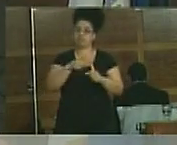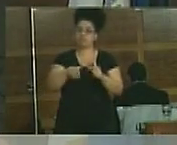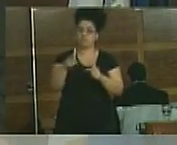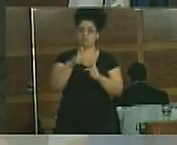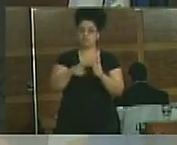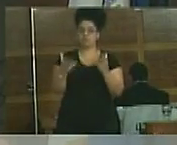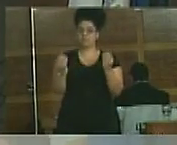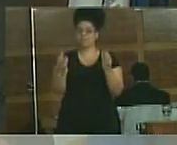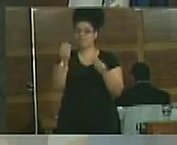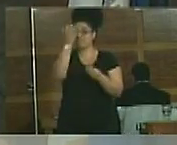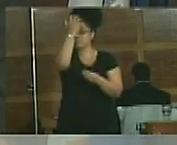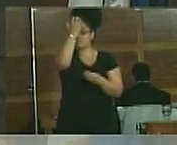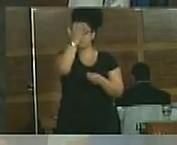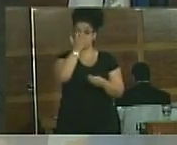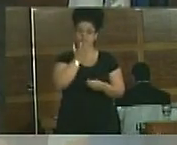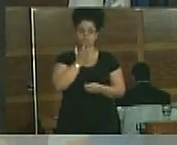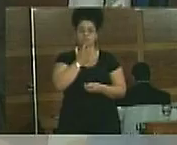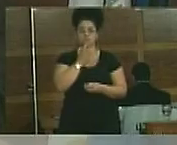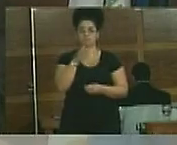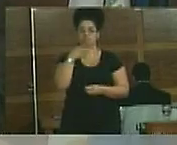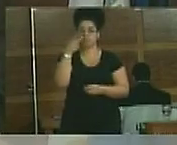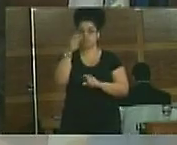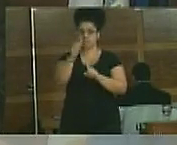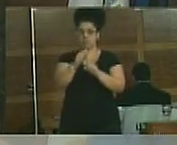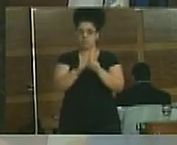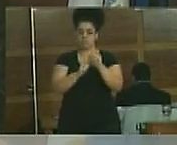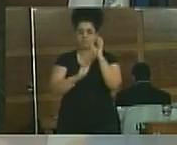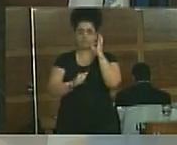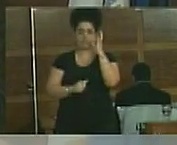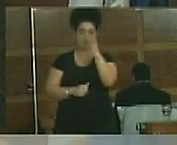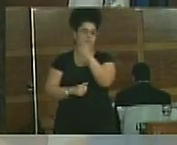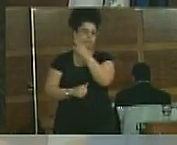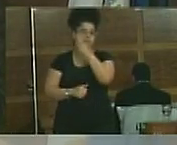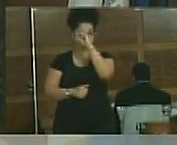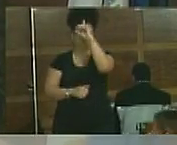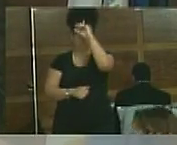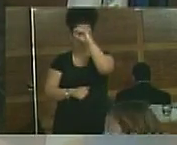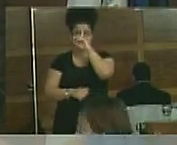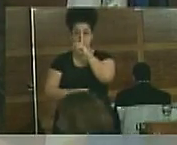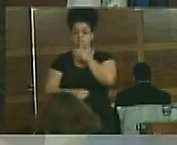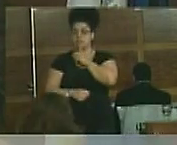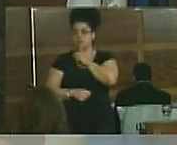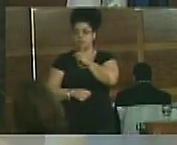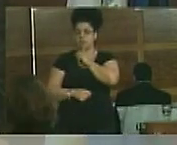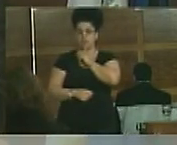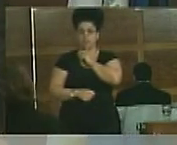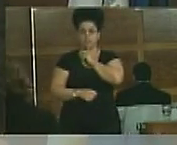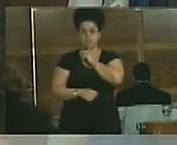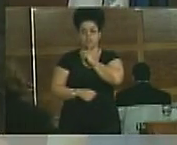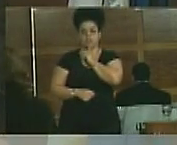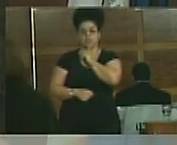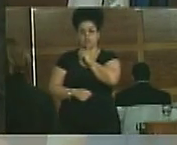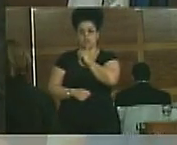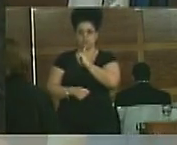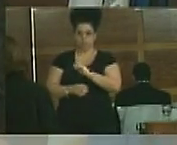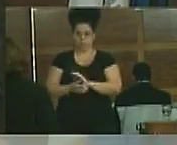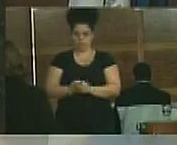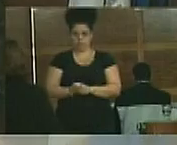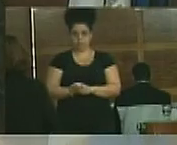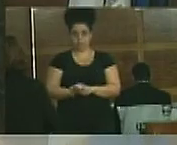problemas gravíssimos. Falando do mês do setembro amarelo, estou aqui, gostaria de